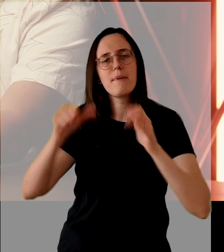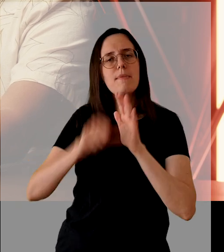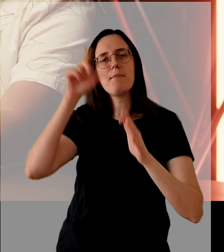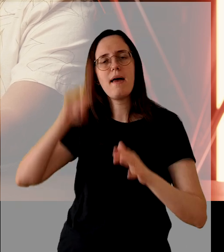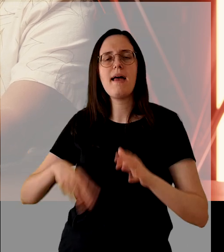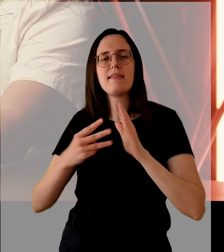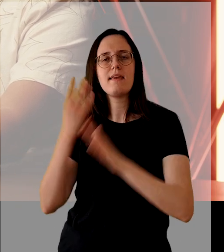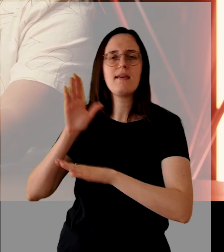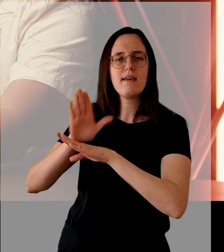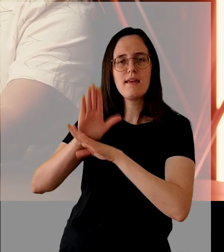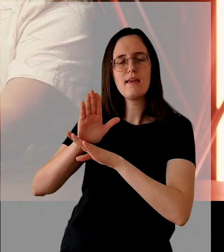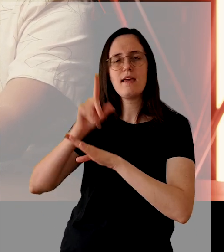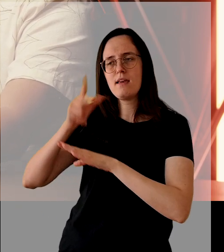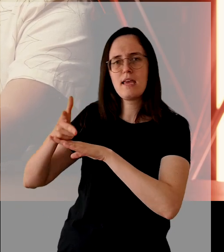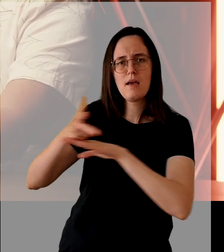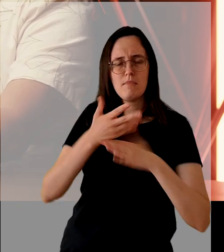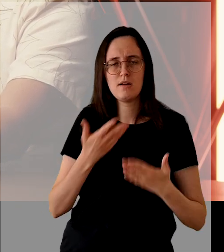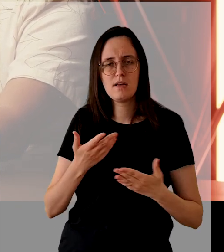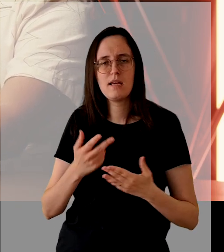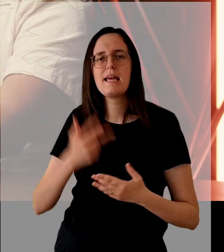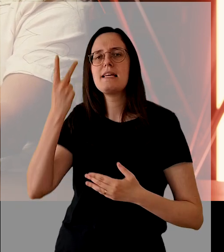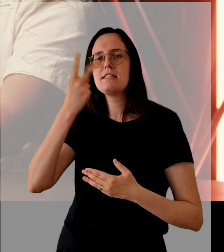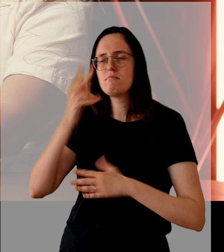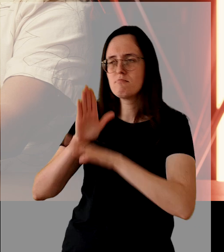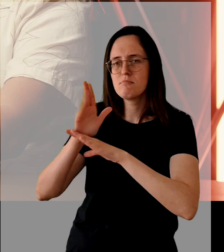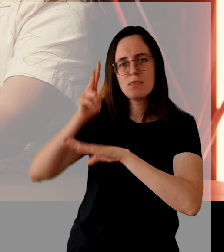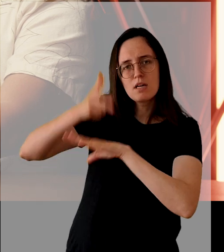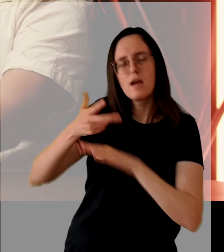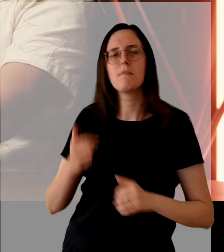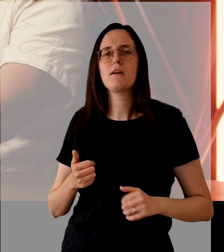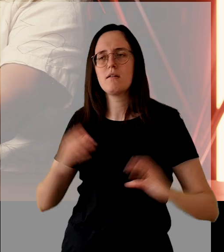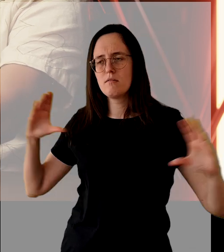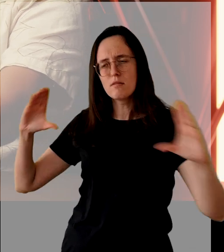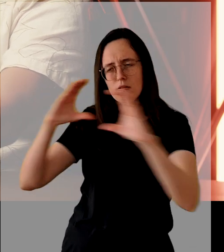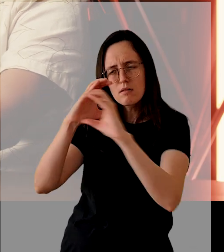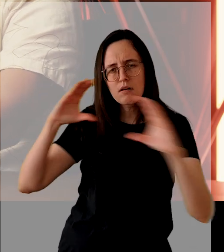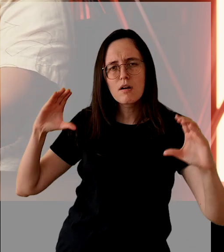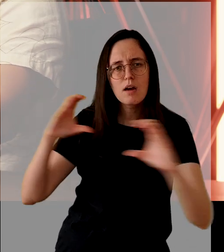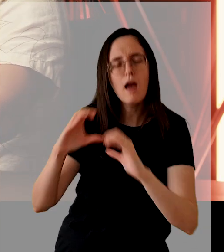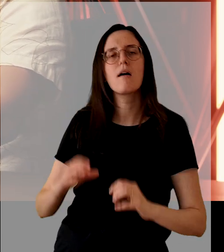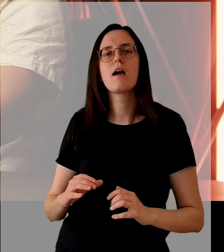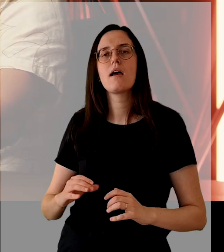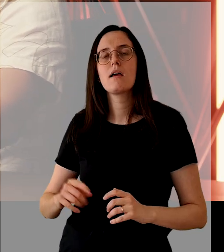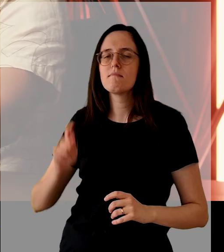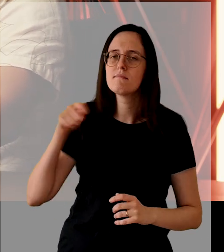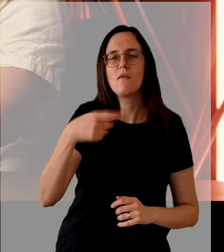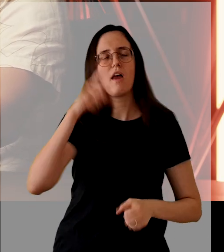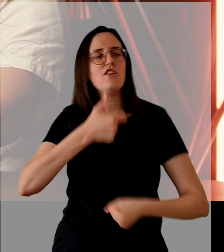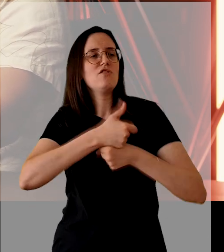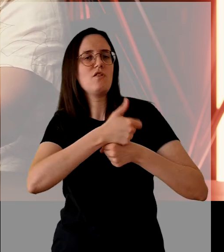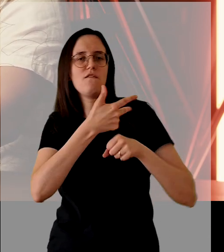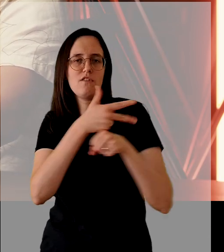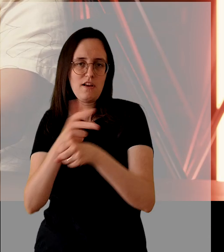terceiro assistente de câmera, que é o video assist, segundo assistente de câmera, foquista, operador de câmera, e aí você se tornaria diretor de